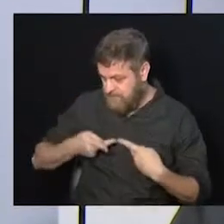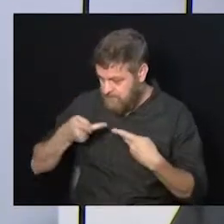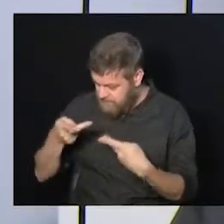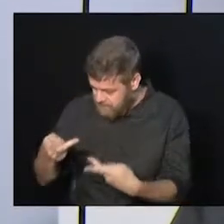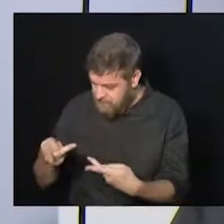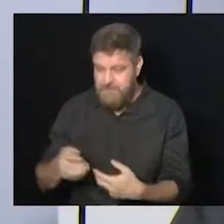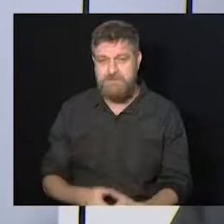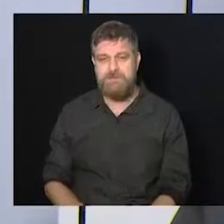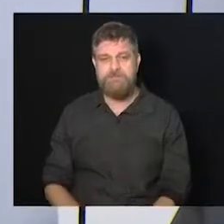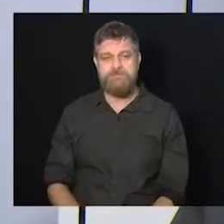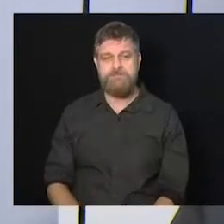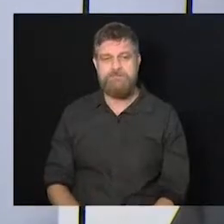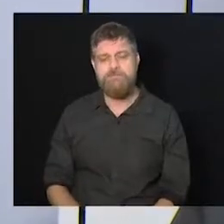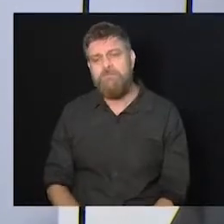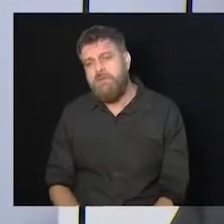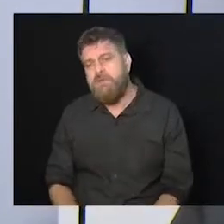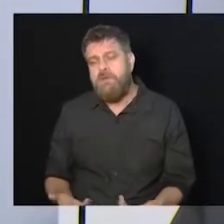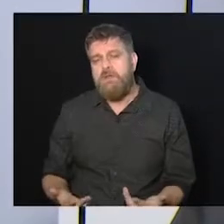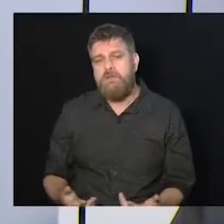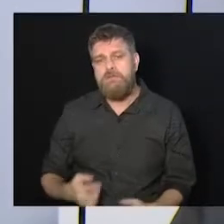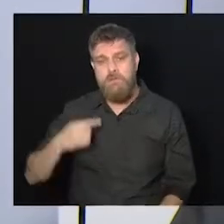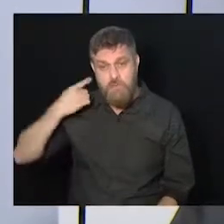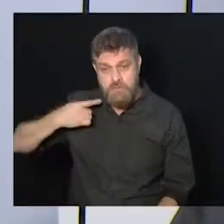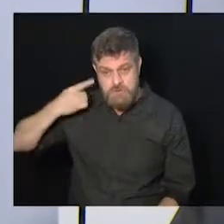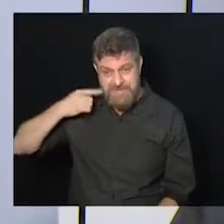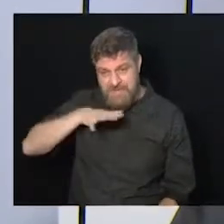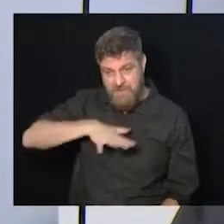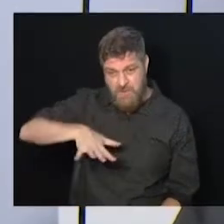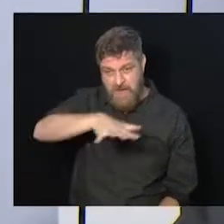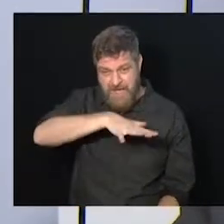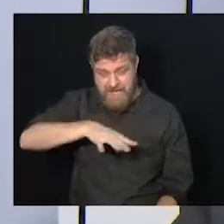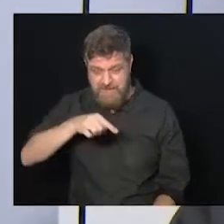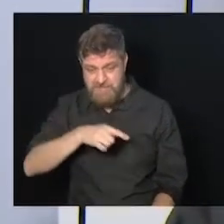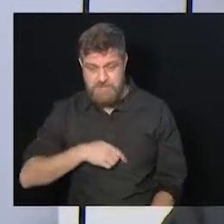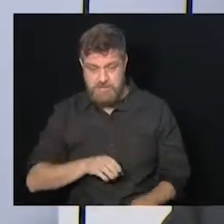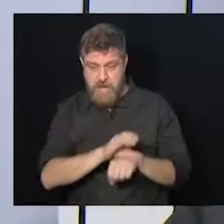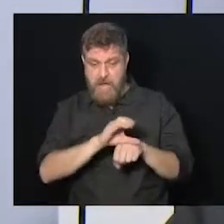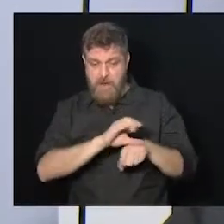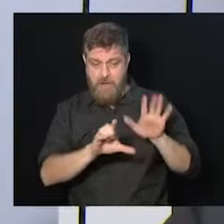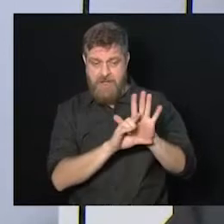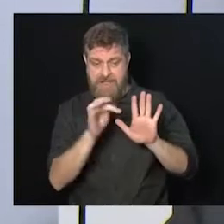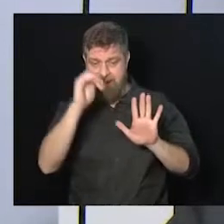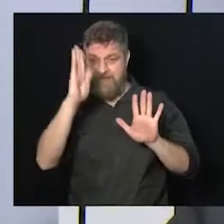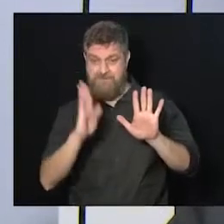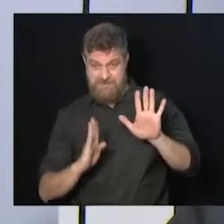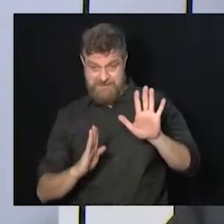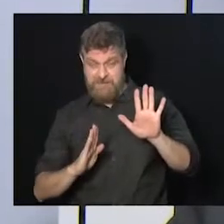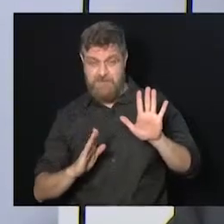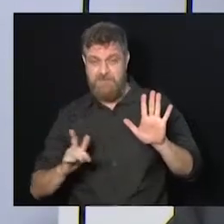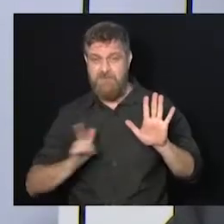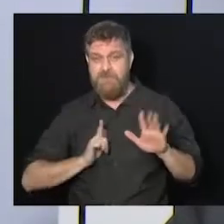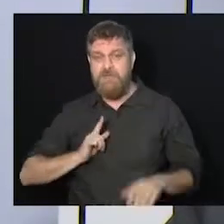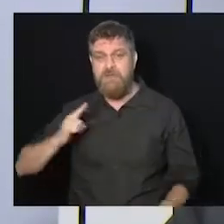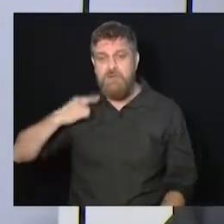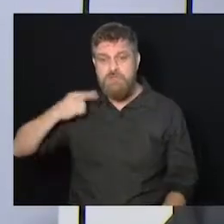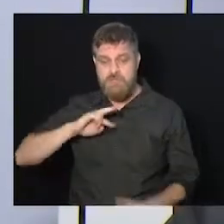convite. Do ponto de vista do direito, nós temos uma previsão constitucional, né, do direito ao